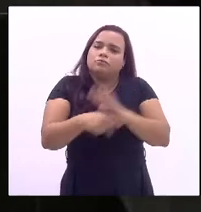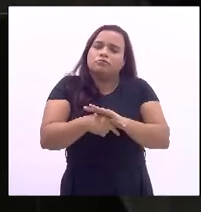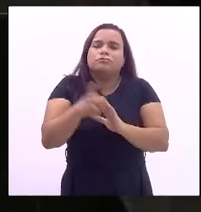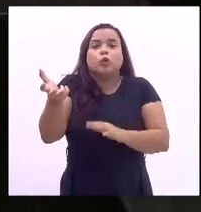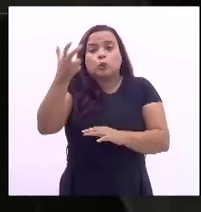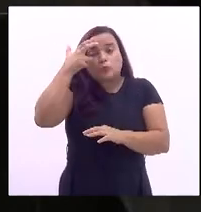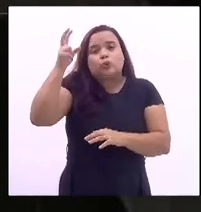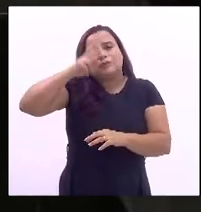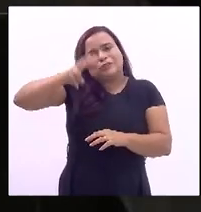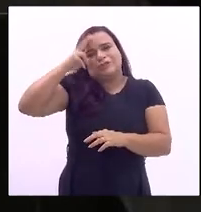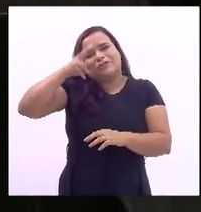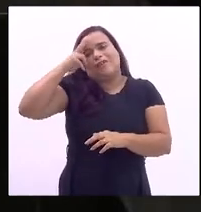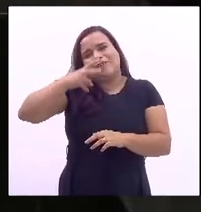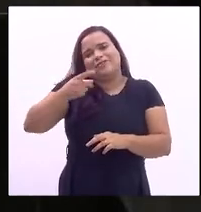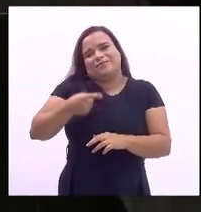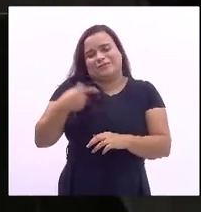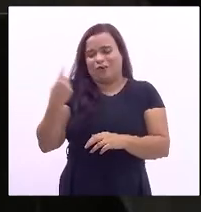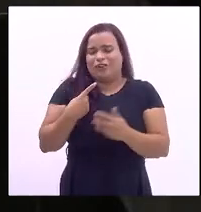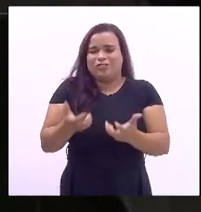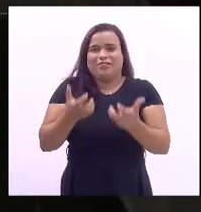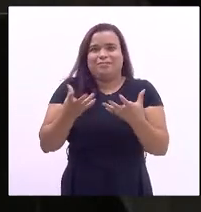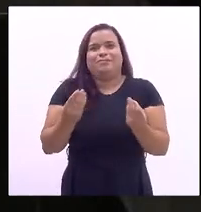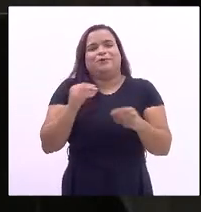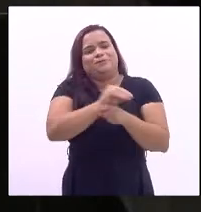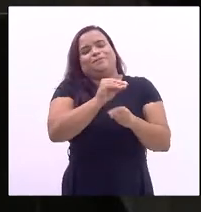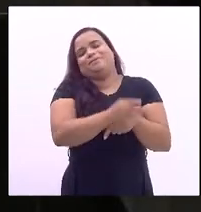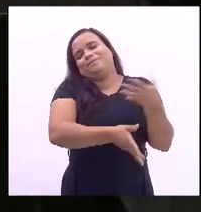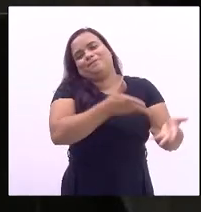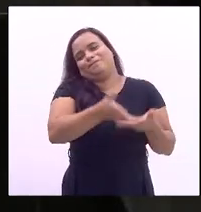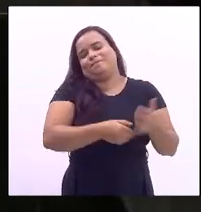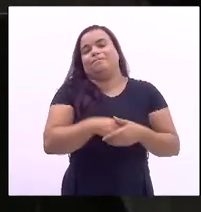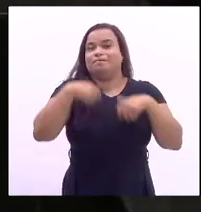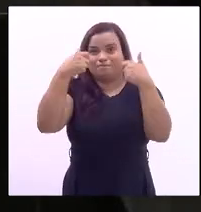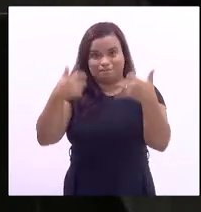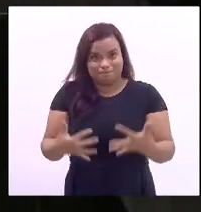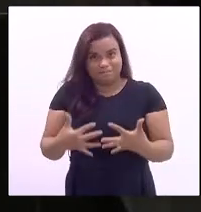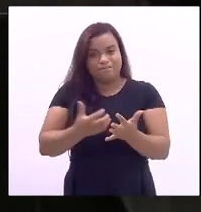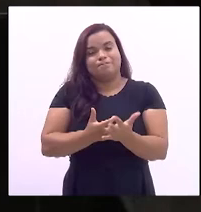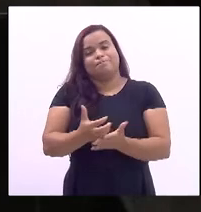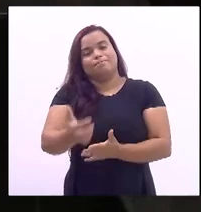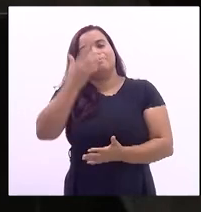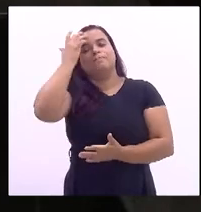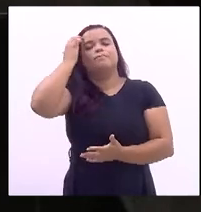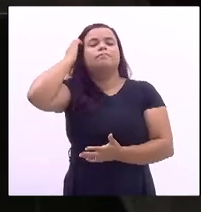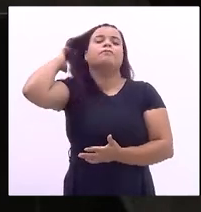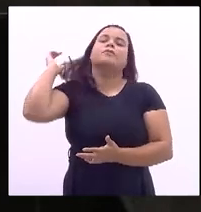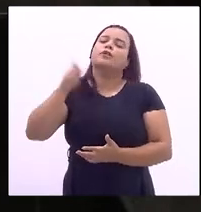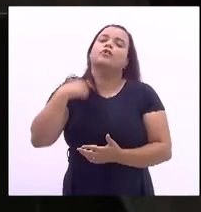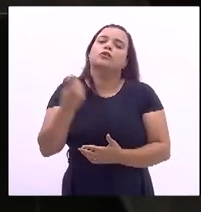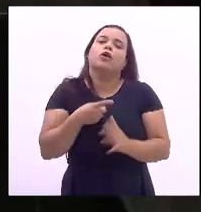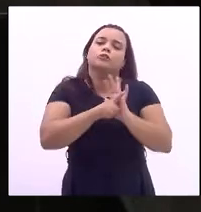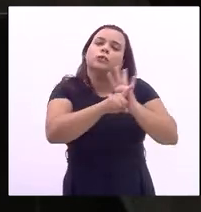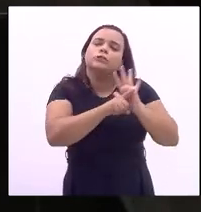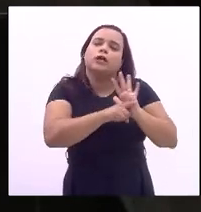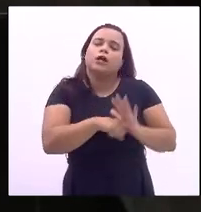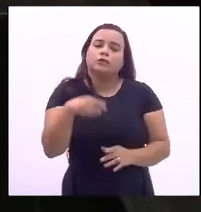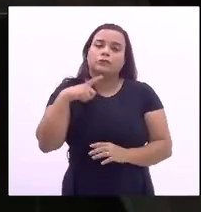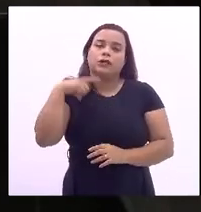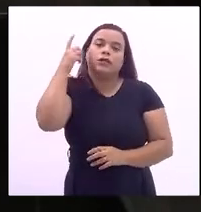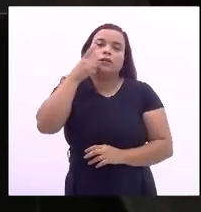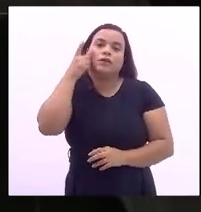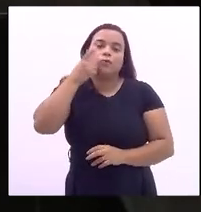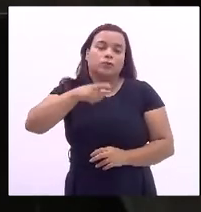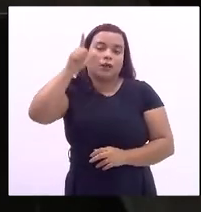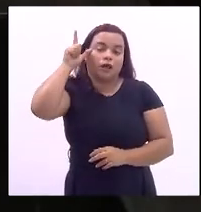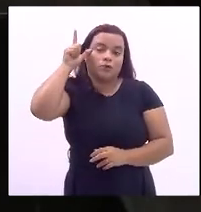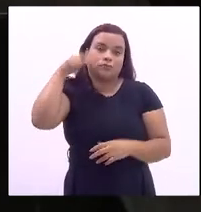histórico do que nós dito isso com para eliminar nós estamos examinando o deputado